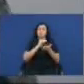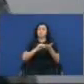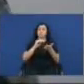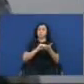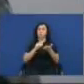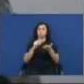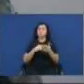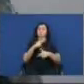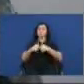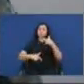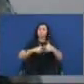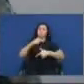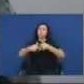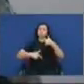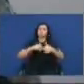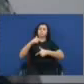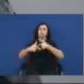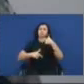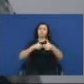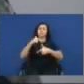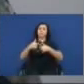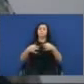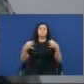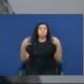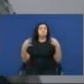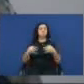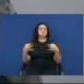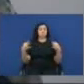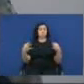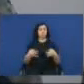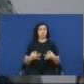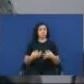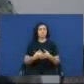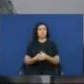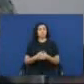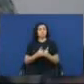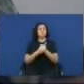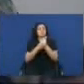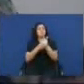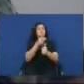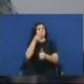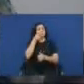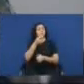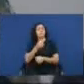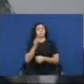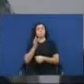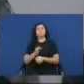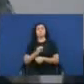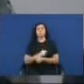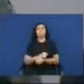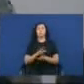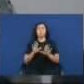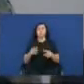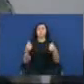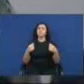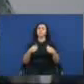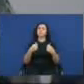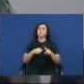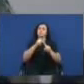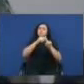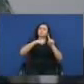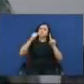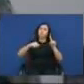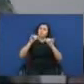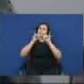serviço para tocar para frente, ele tem feito de maneira exemplar. Eu tenho acompanhado. Mas há necessidade que se haja